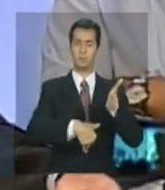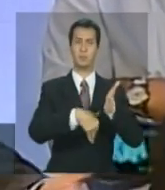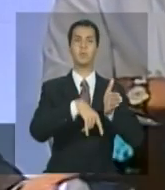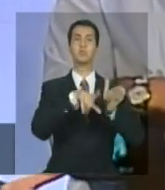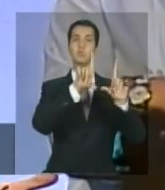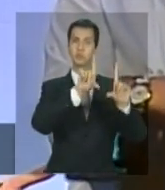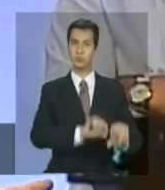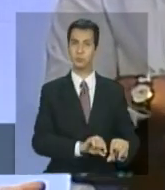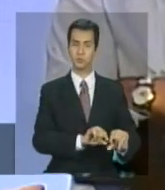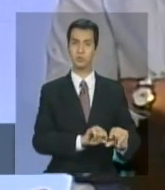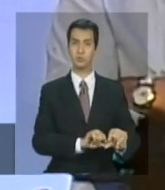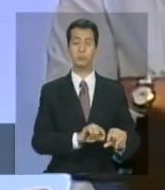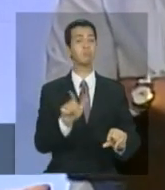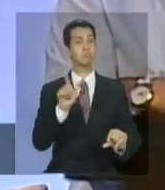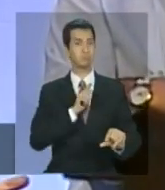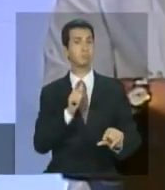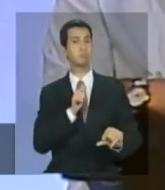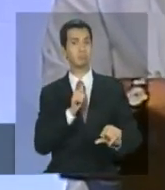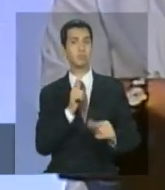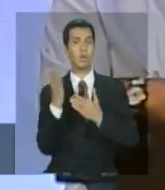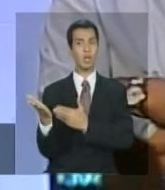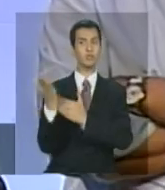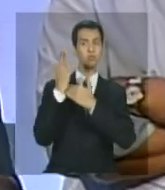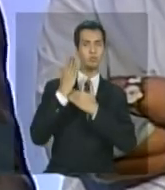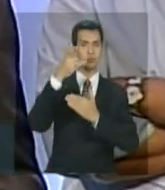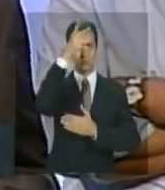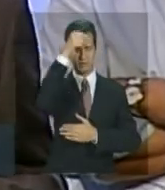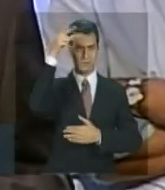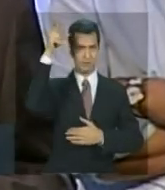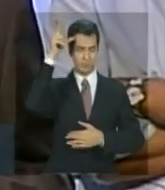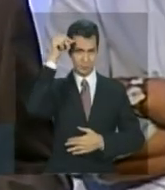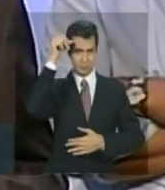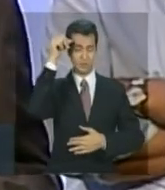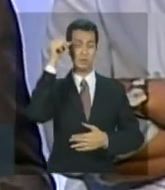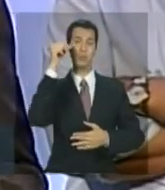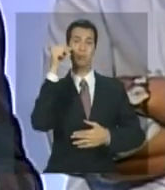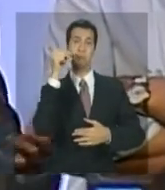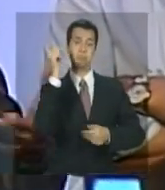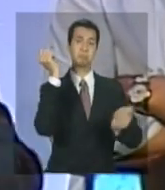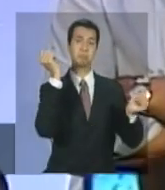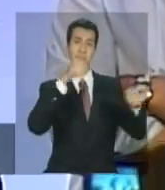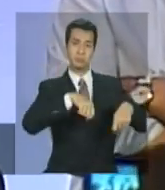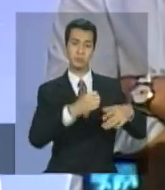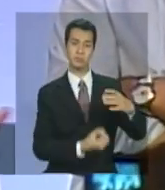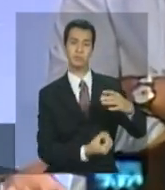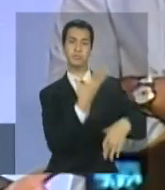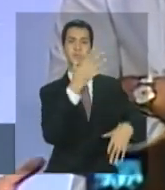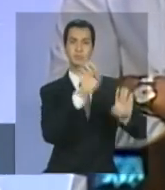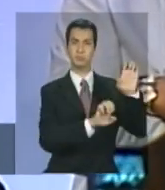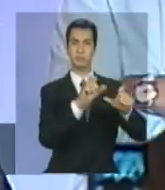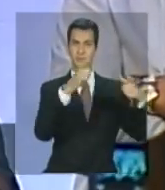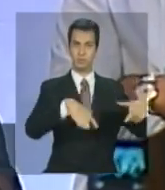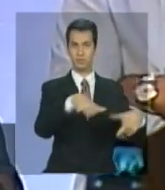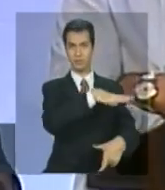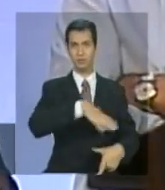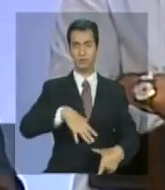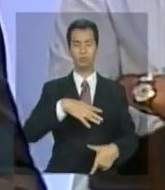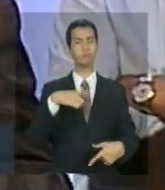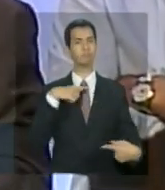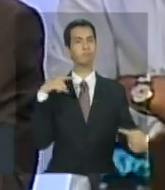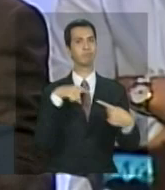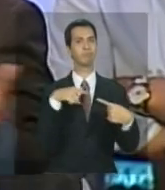você tem incentivos para sediar esses empreendimentos aqui nessa região, foi uma combinação muito feliz,